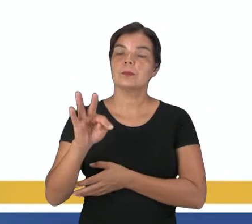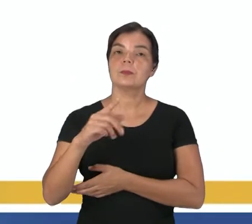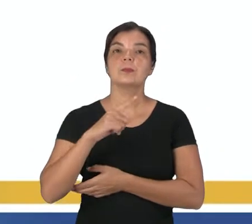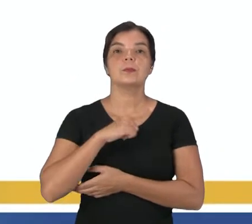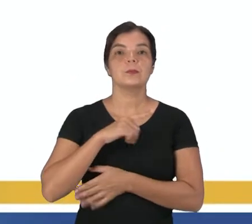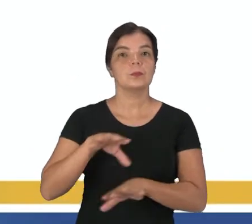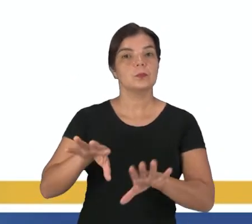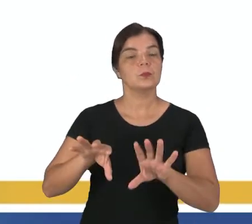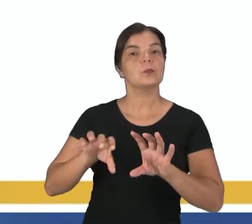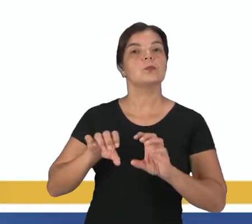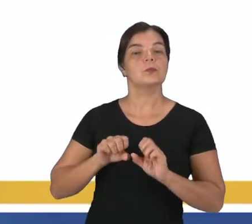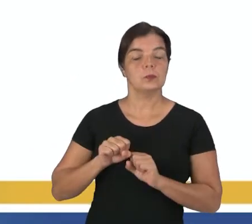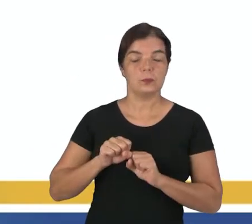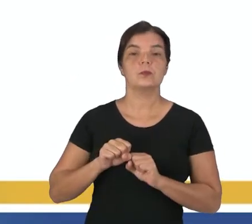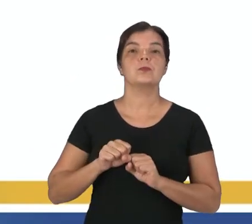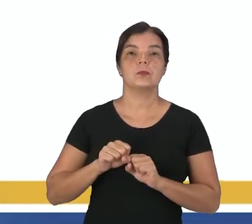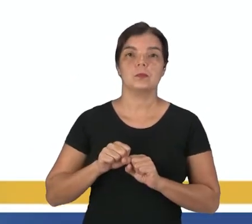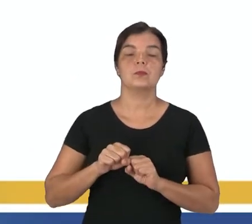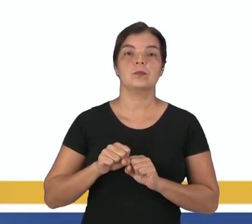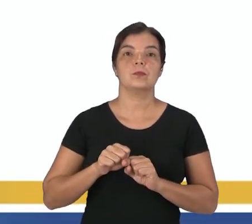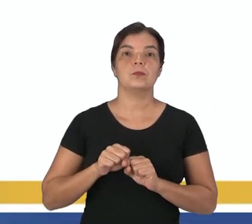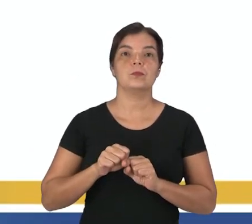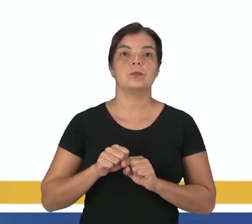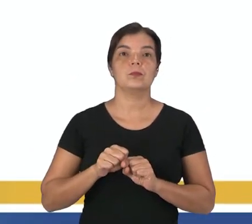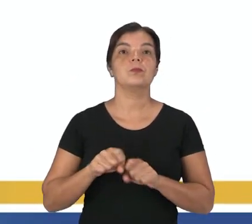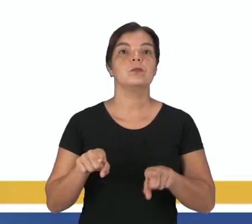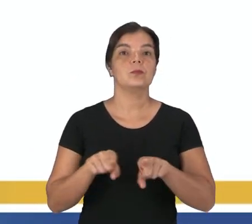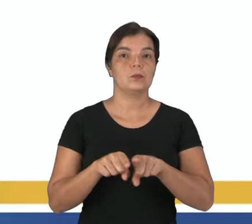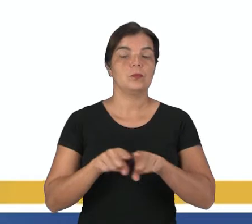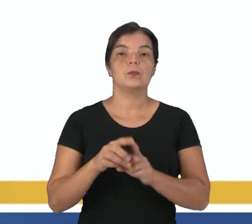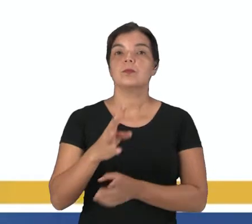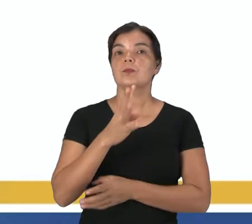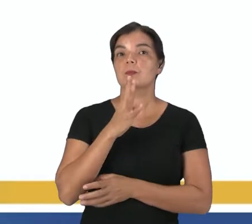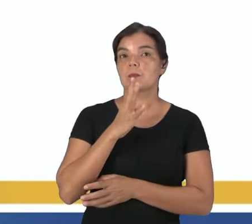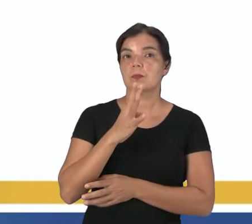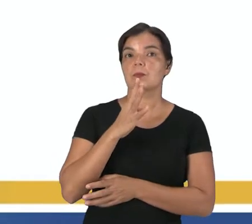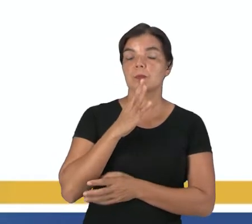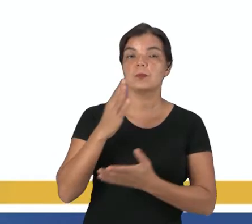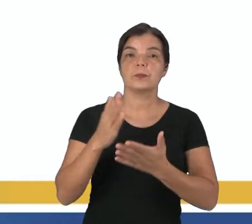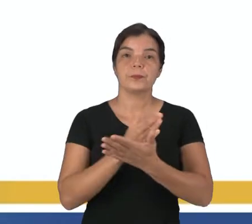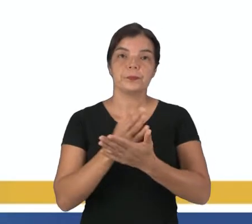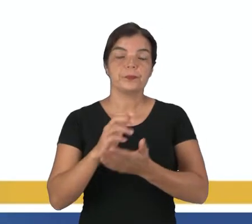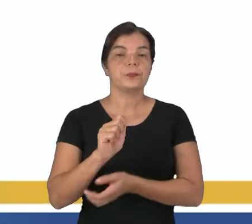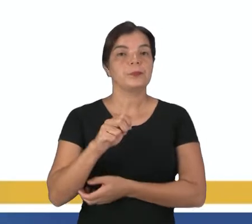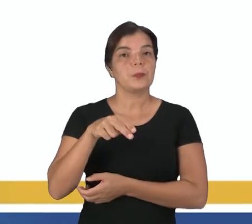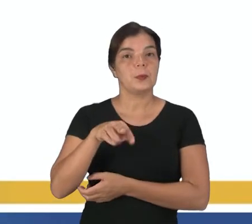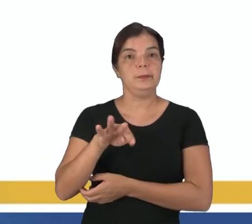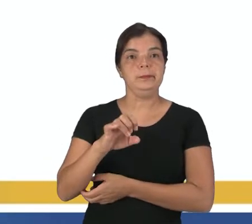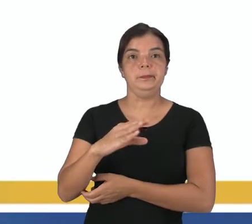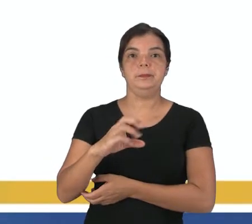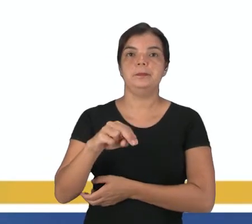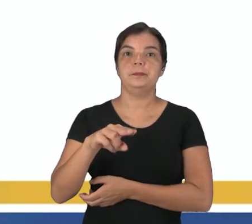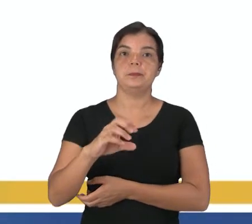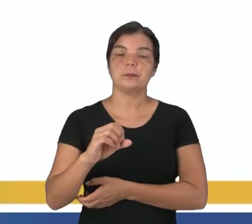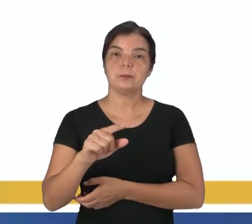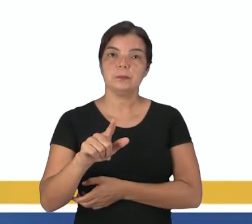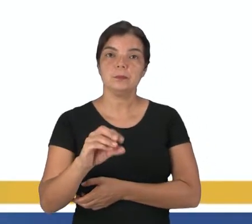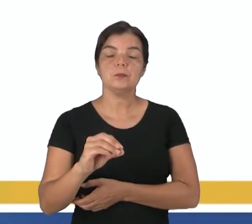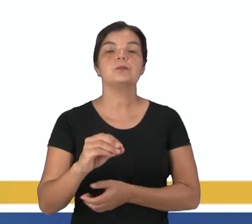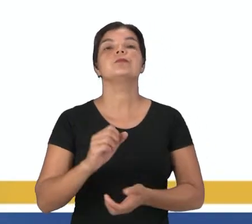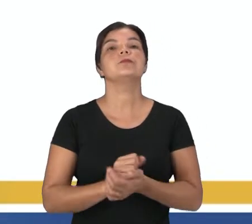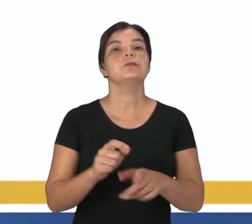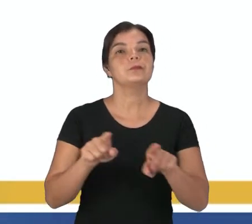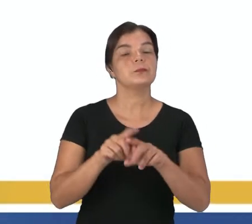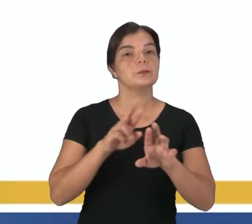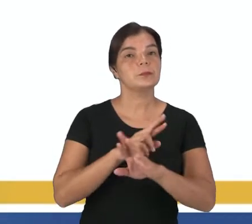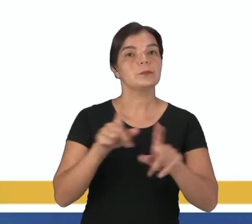possuem receptores, né, com um sítio de reconhecimento de certos antígenos, ou seja, com um sítio de